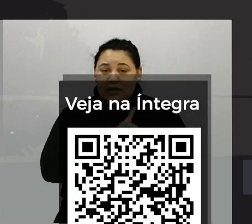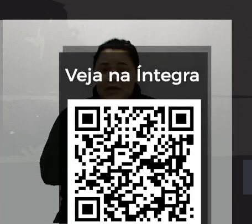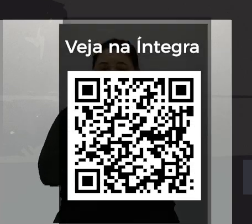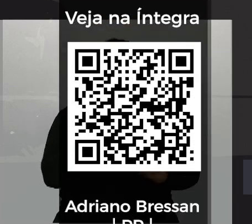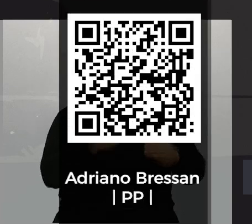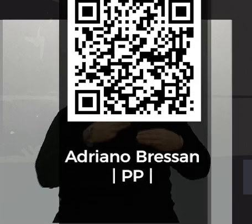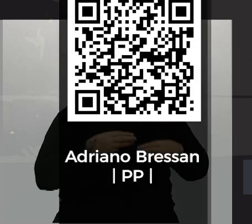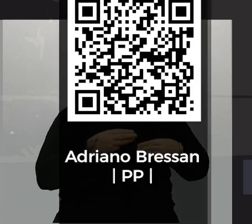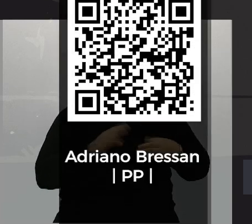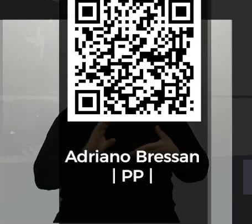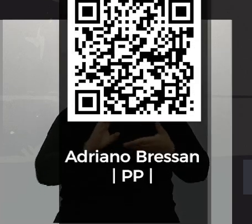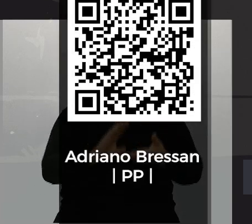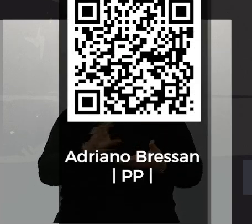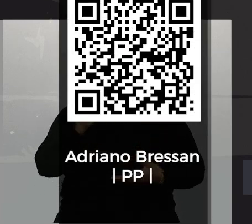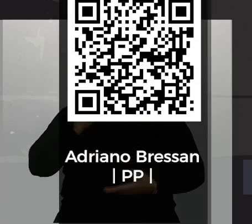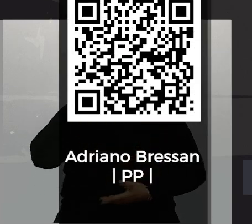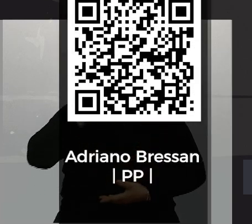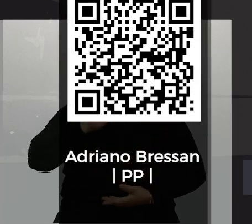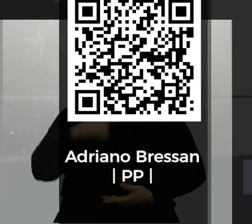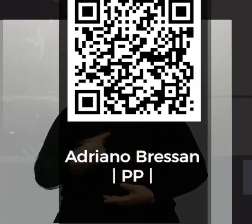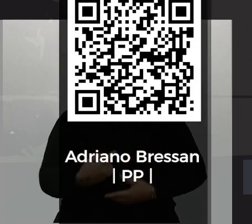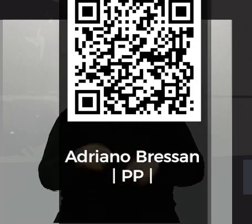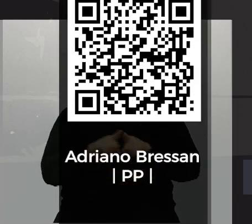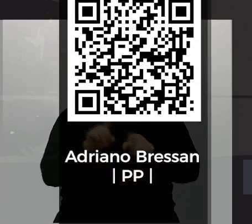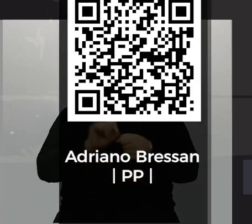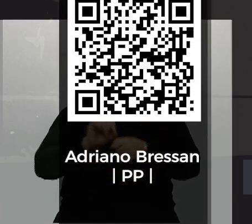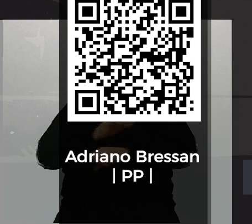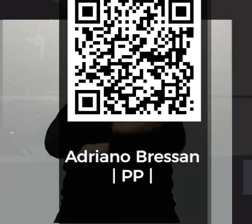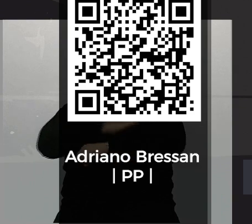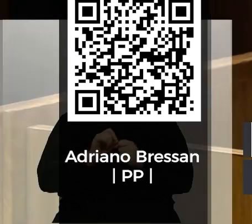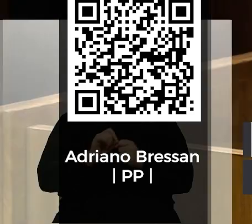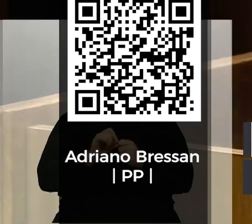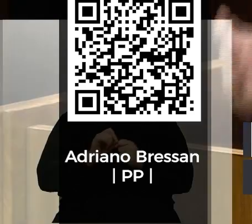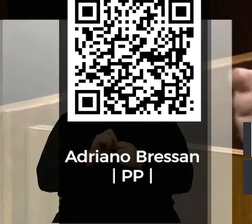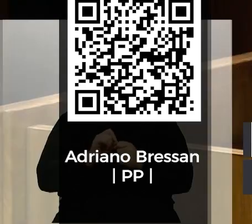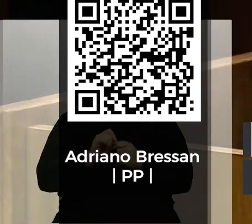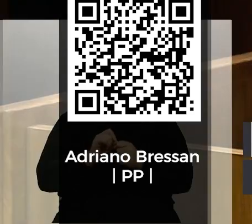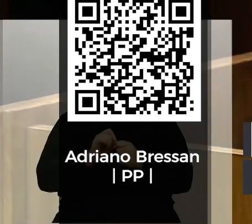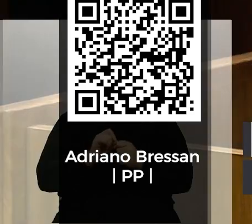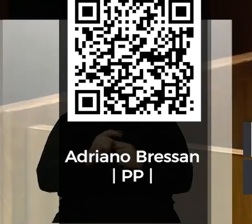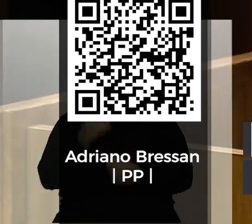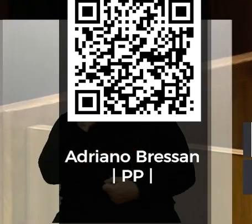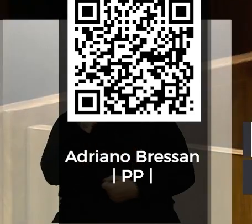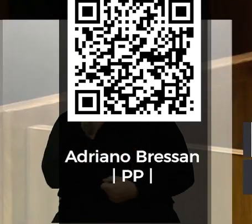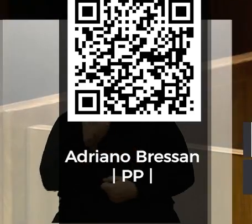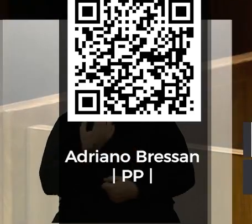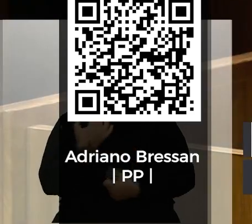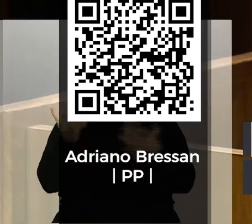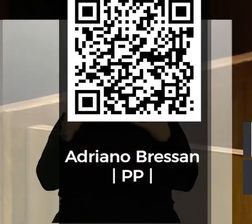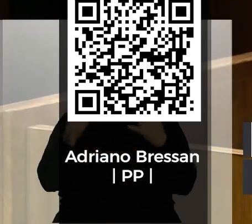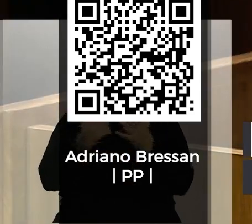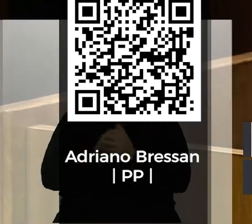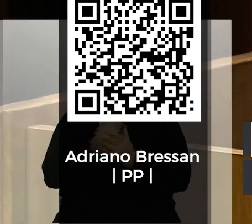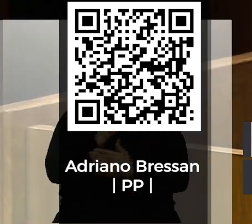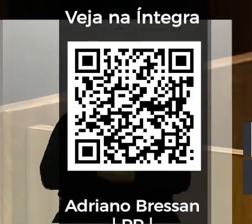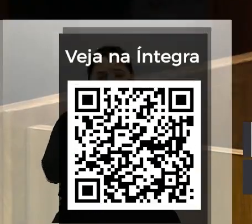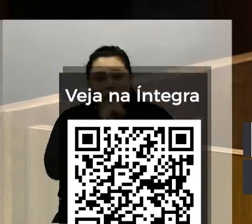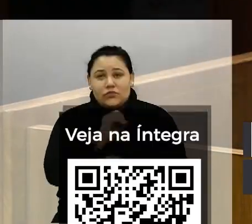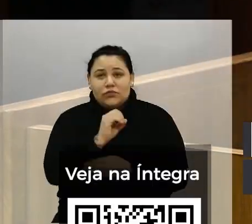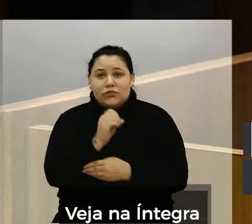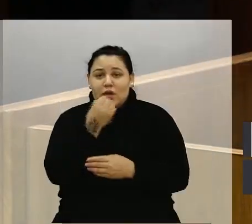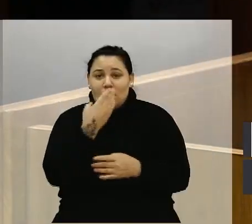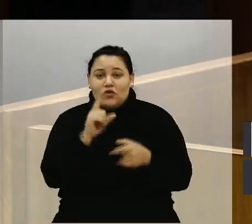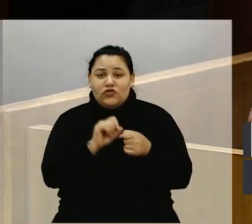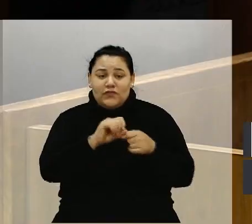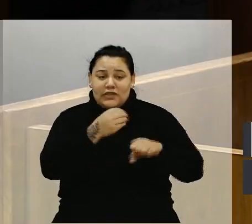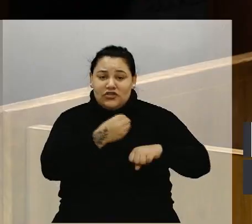Expediente, o vereador Adriano Bressan cobrou do Poder Executivo a pavimentação de ruas de Caxias do Sul e pontuou a falta de coleta de lixo em